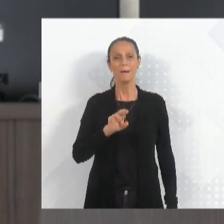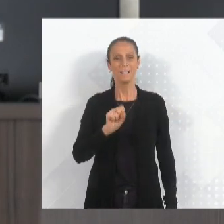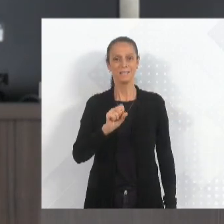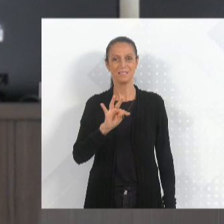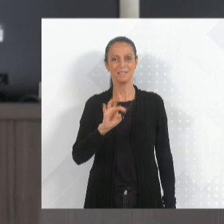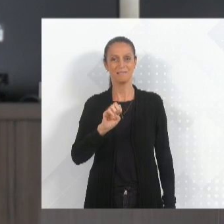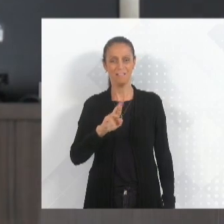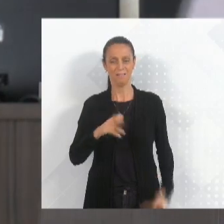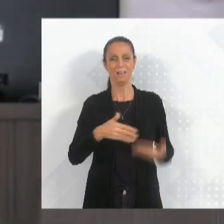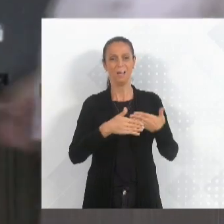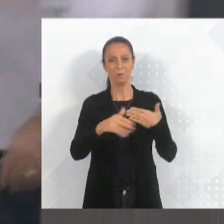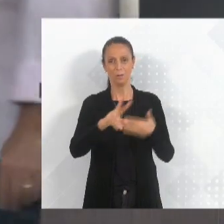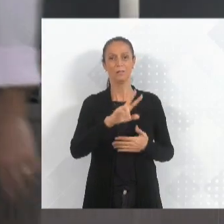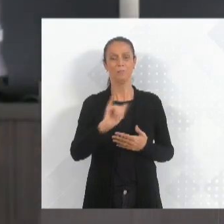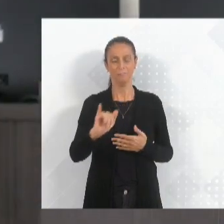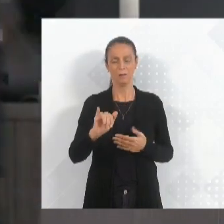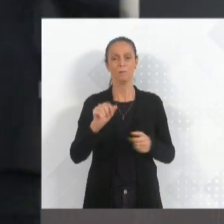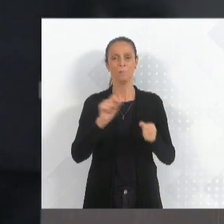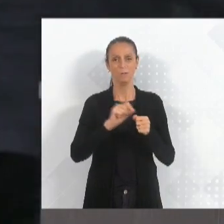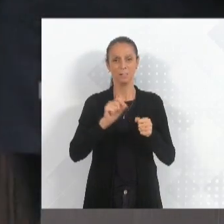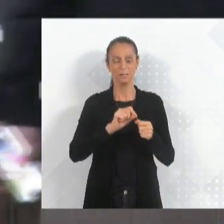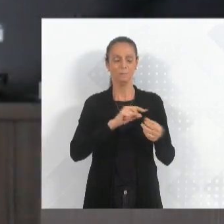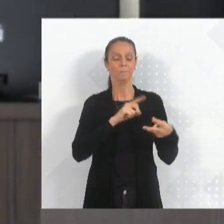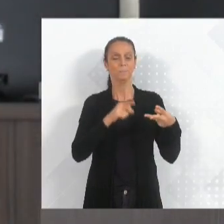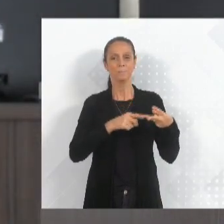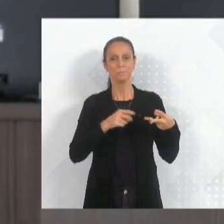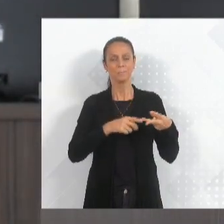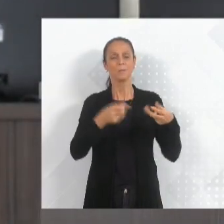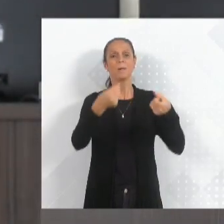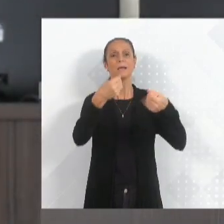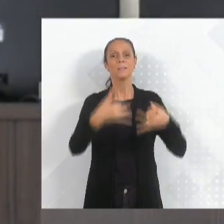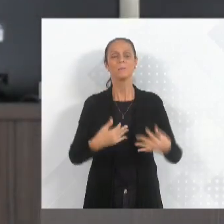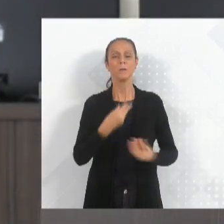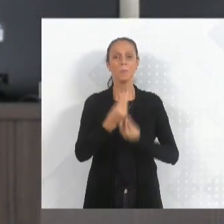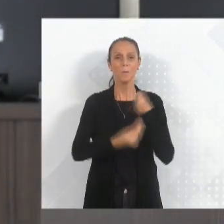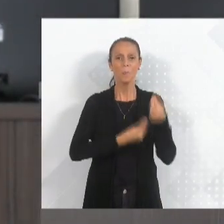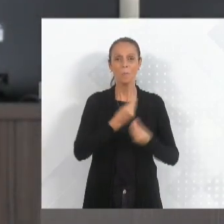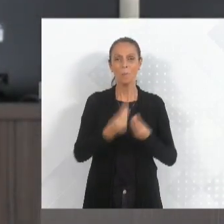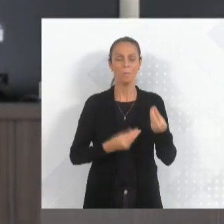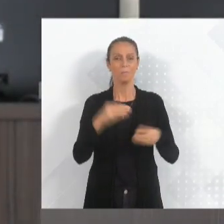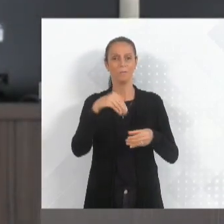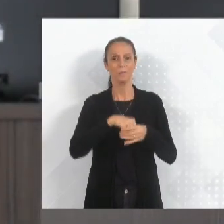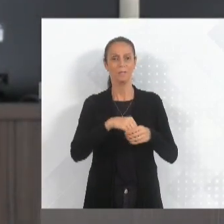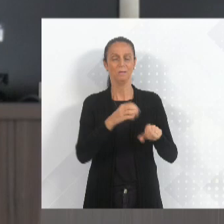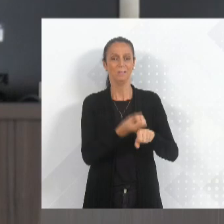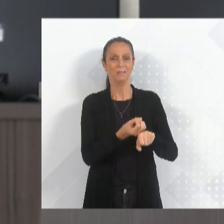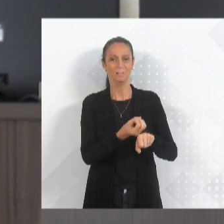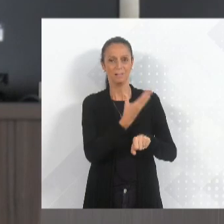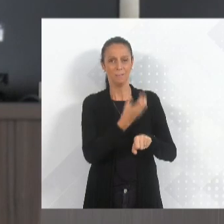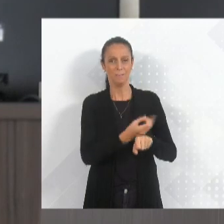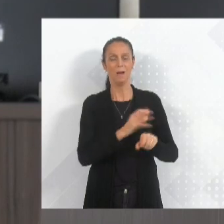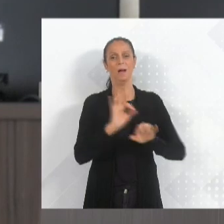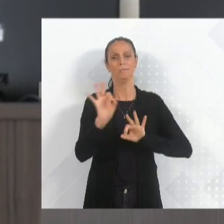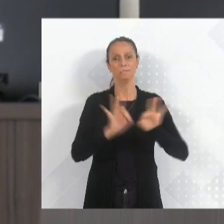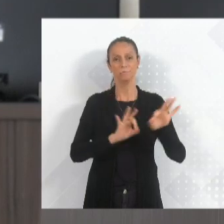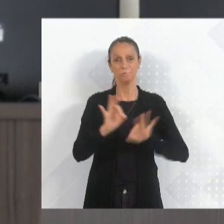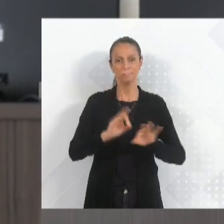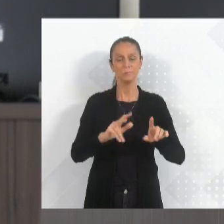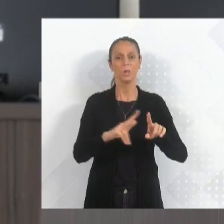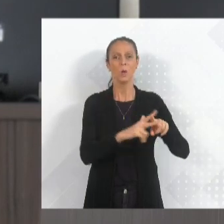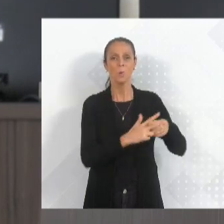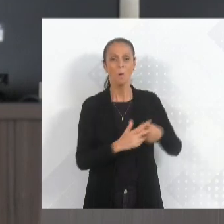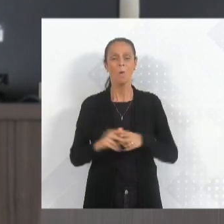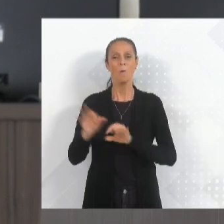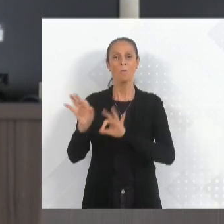A segunda pergunta. Gostaria que o presidente explicasse a dinâmica que o SAMAI tem com relação ao conserto dos